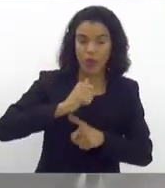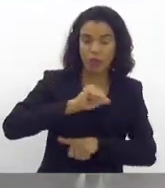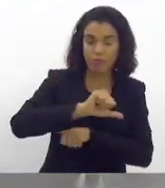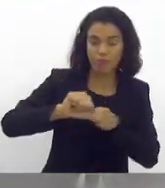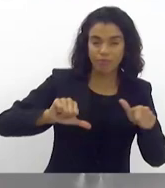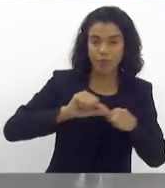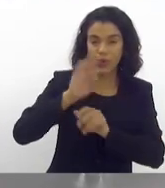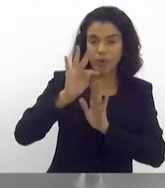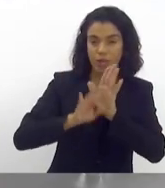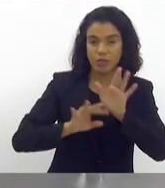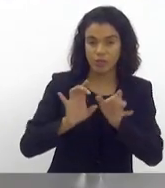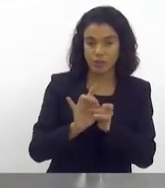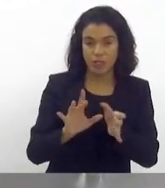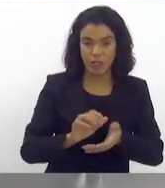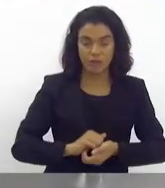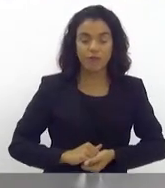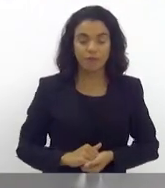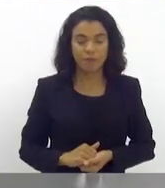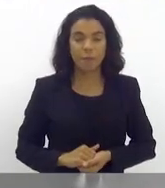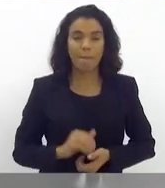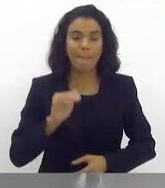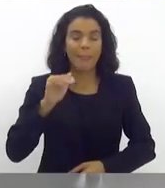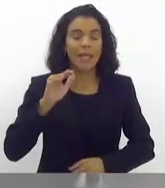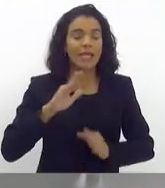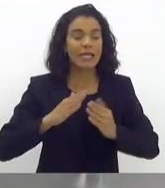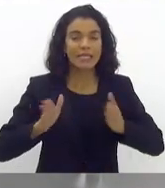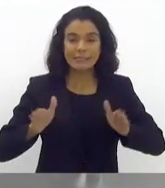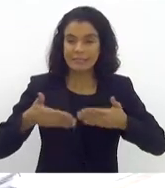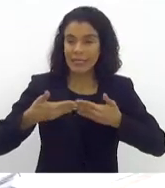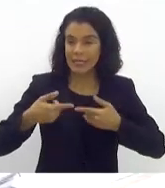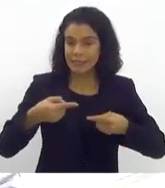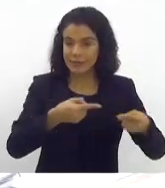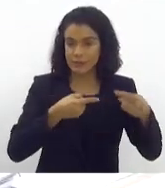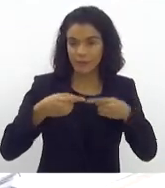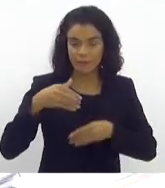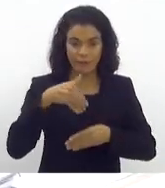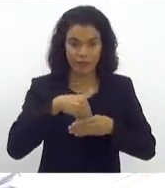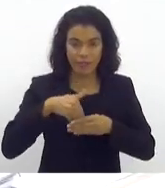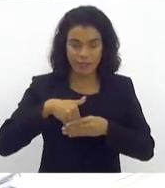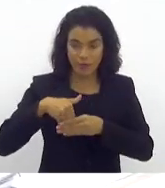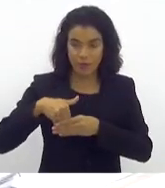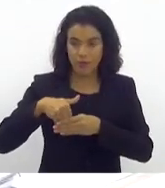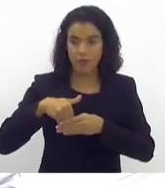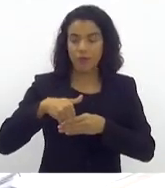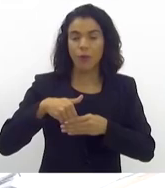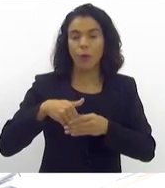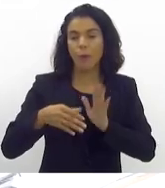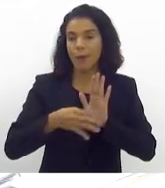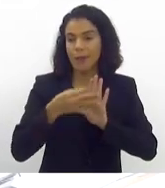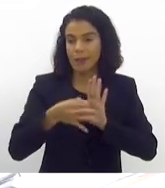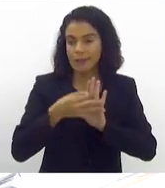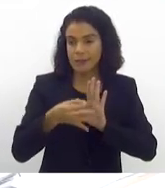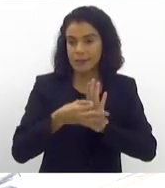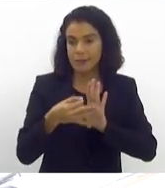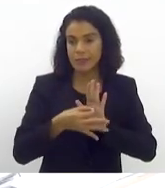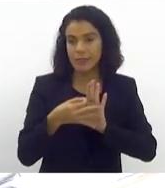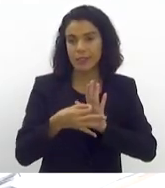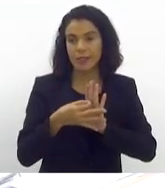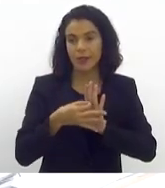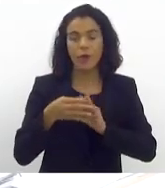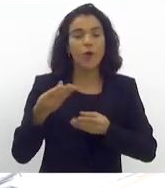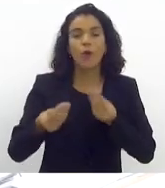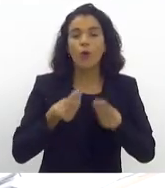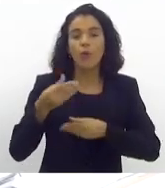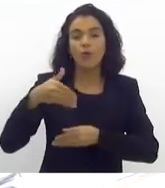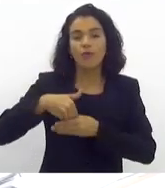então, na encerrada a discussão, em votação, os pareceres, como vota deputado